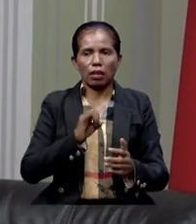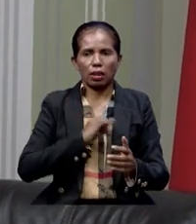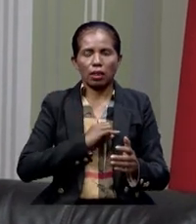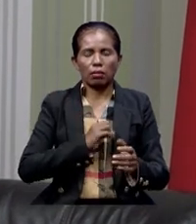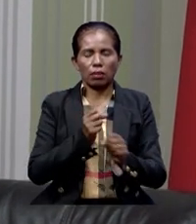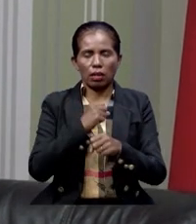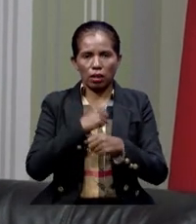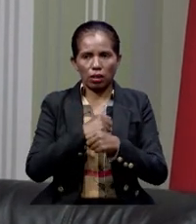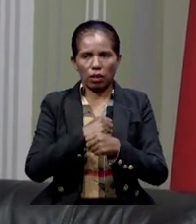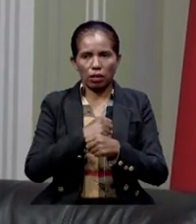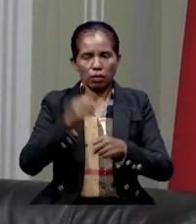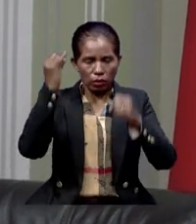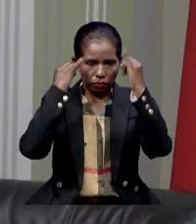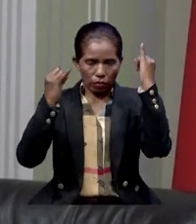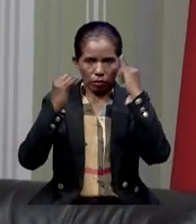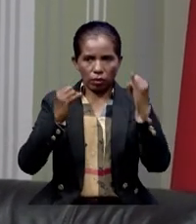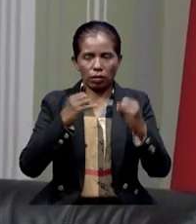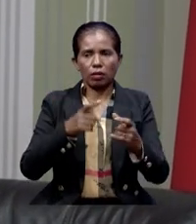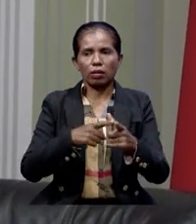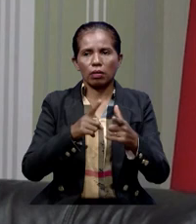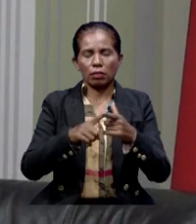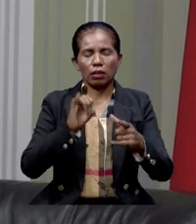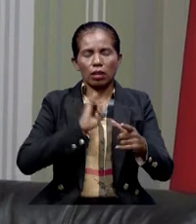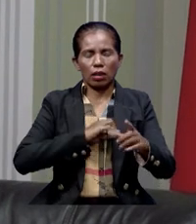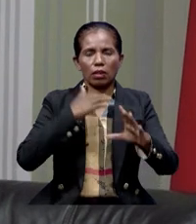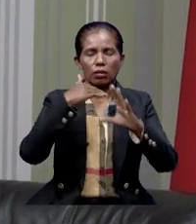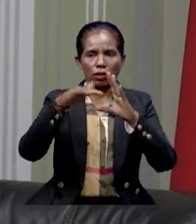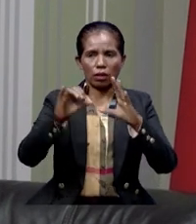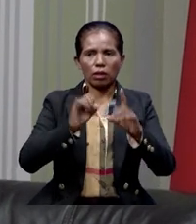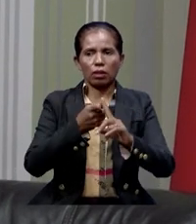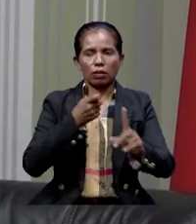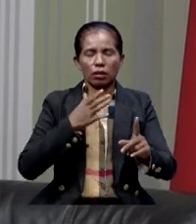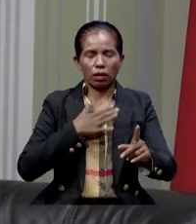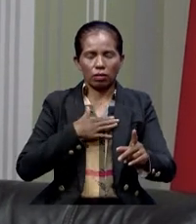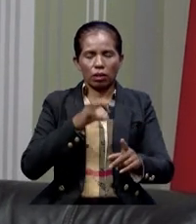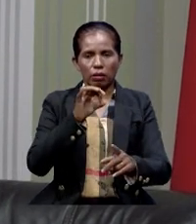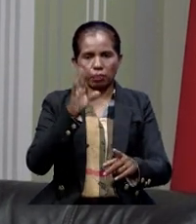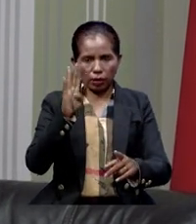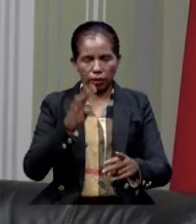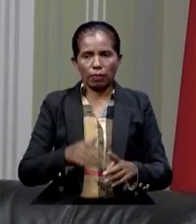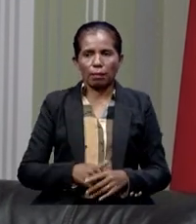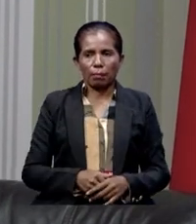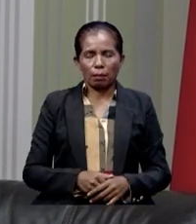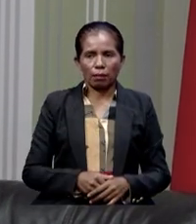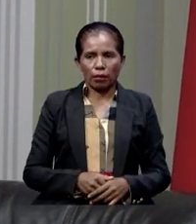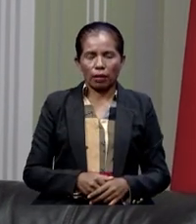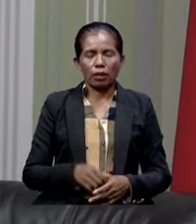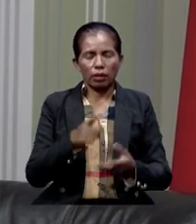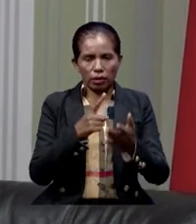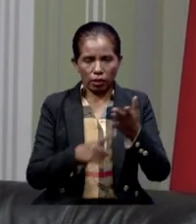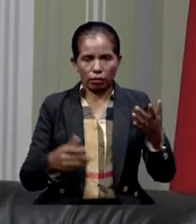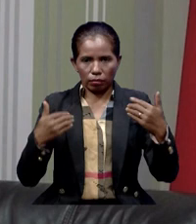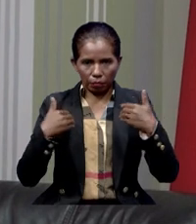produz informação e depois sai o fai. O se há uma página de baúia. Então sei de uma que